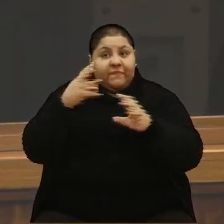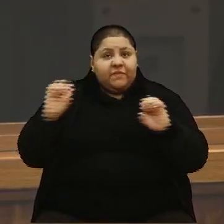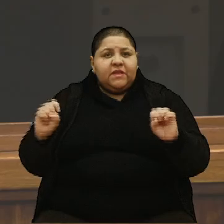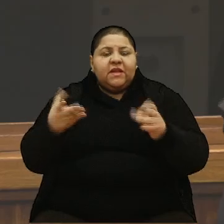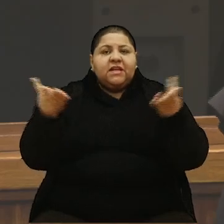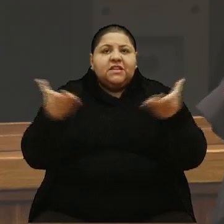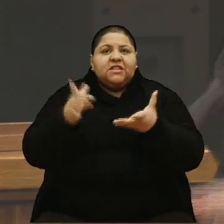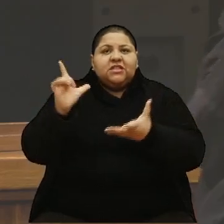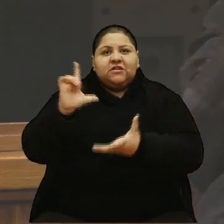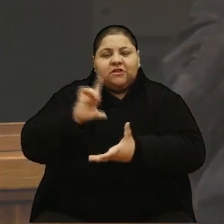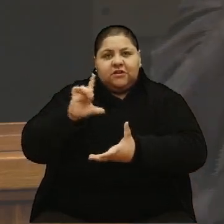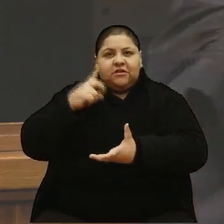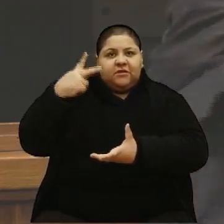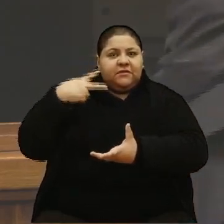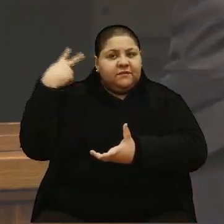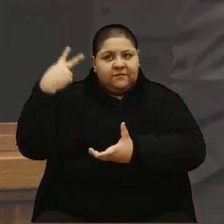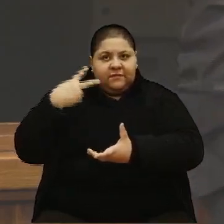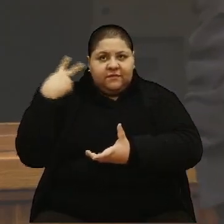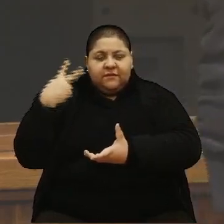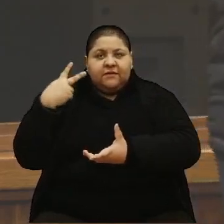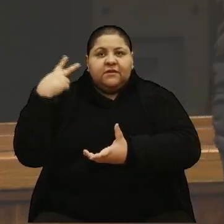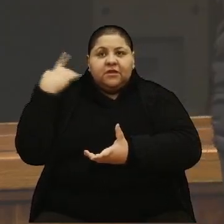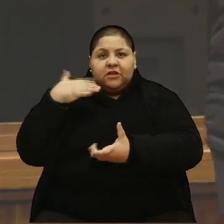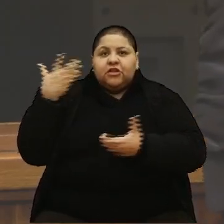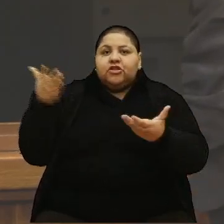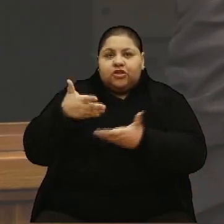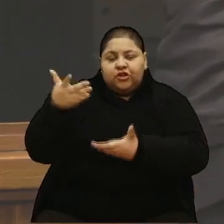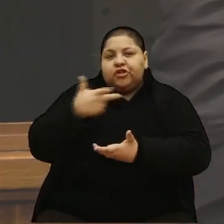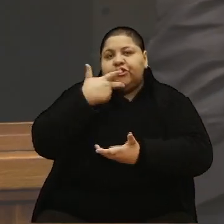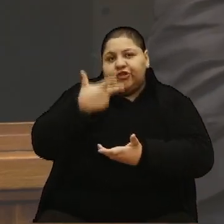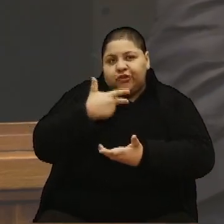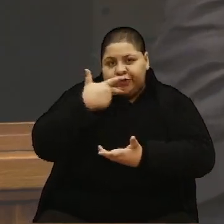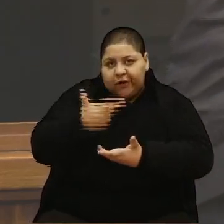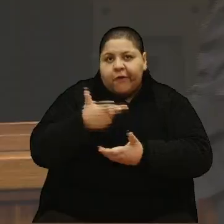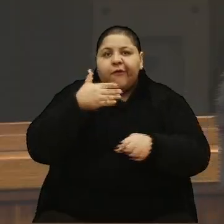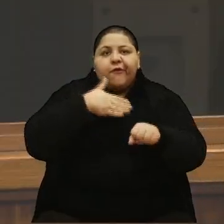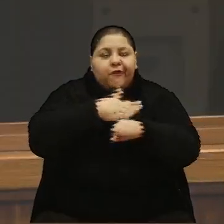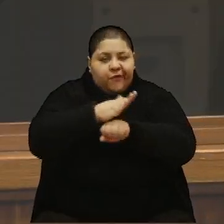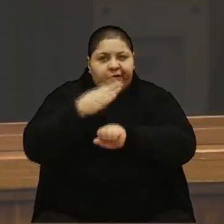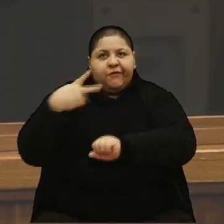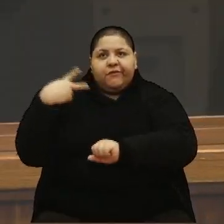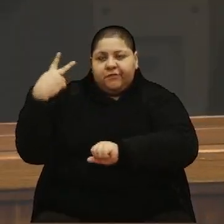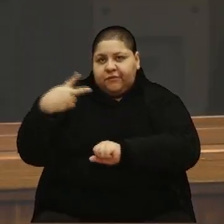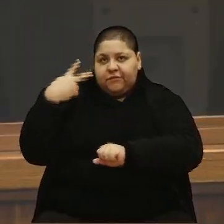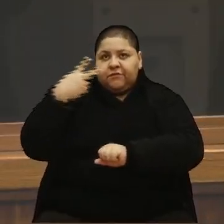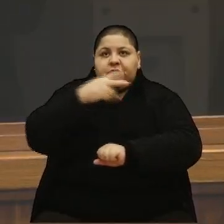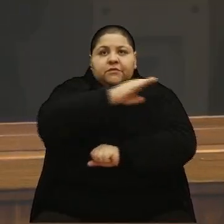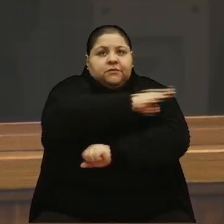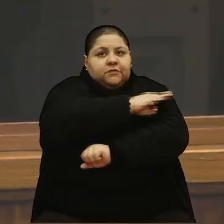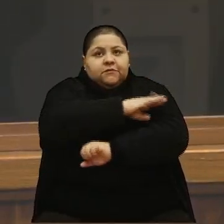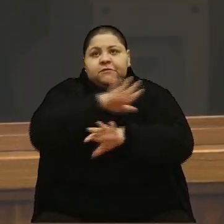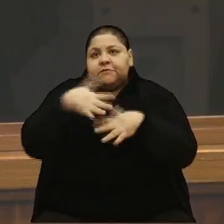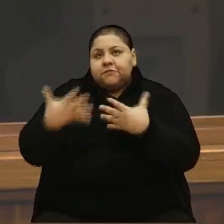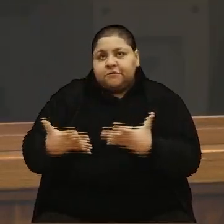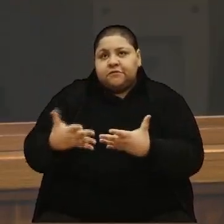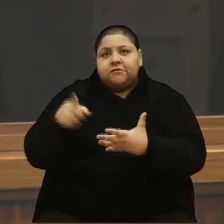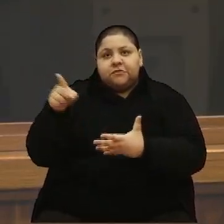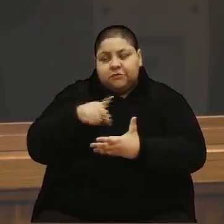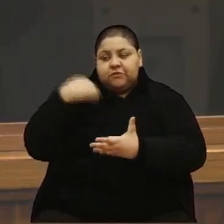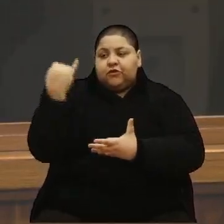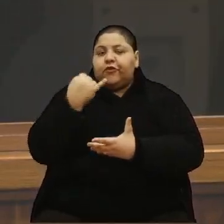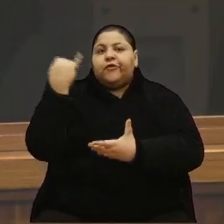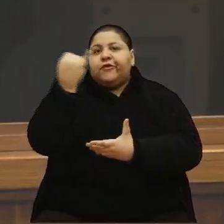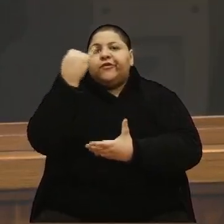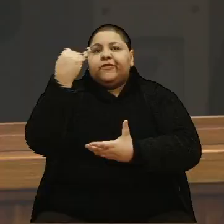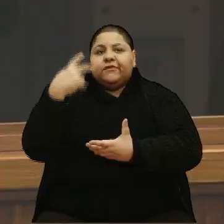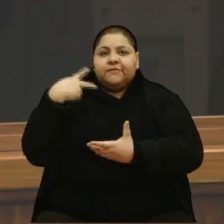tem alguma, vereadora Andressa já se manifestou para ir, vereador Capitão Ramon, enfim, é importante que